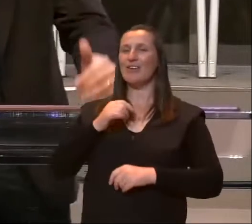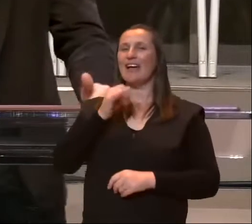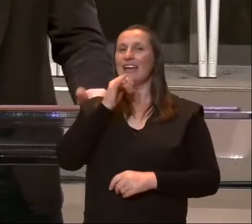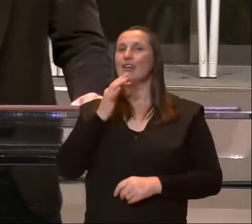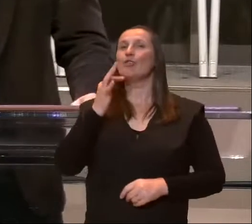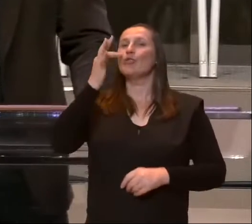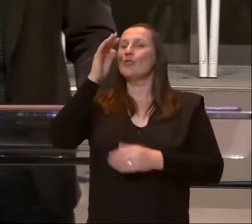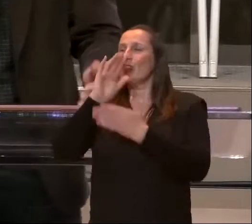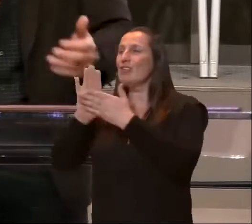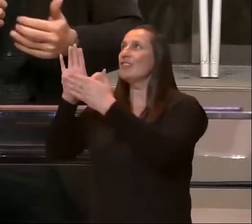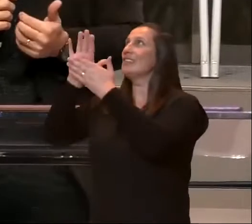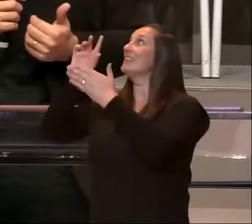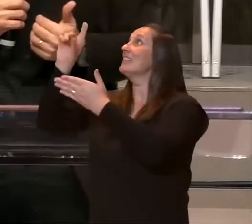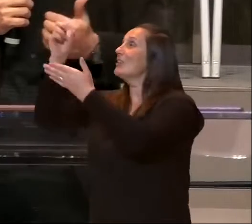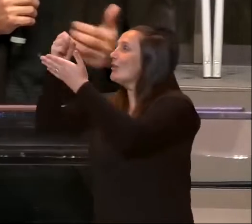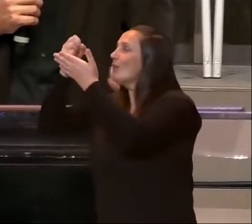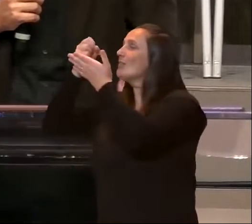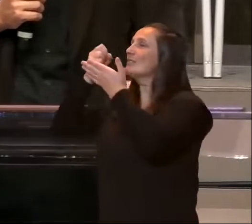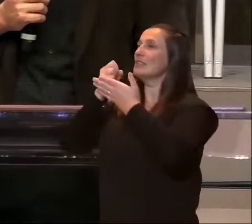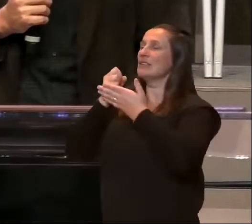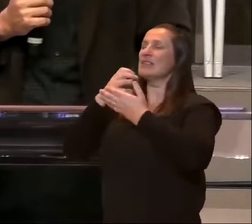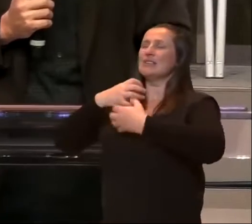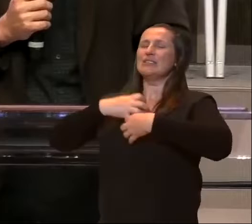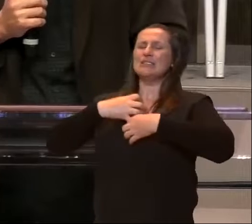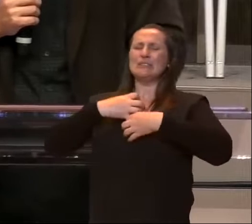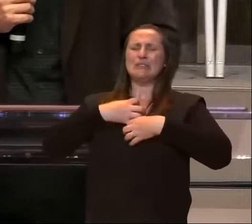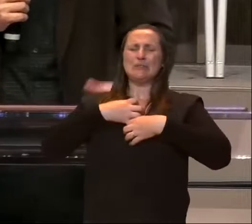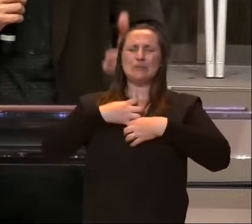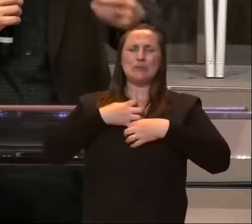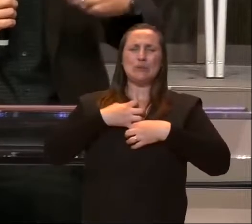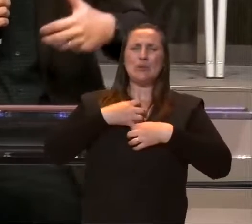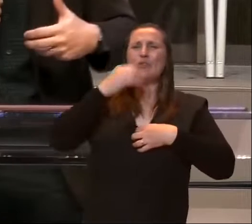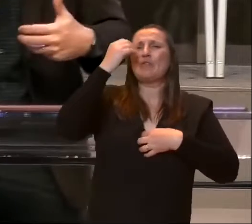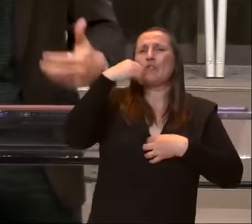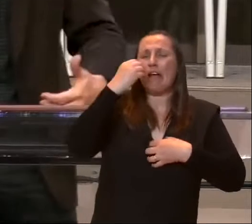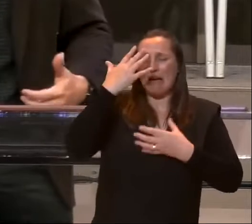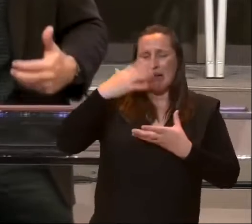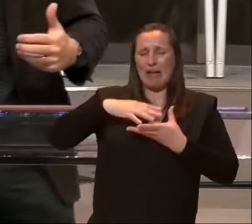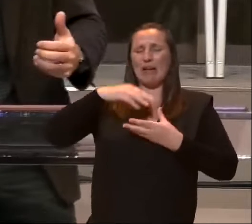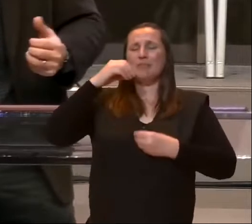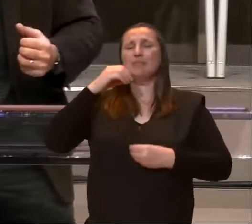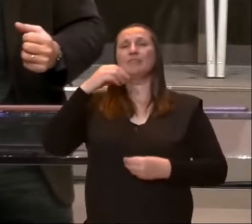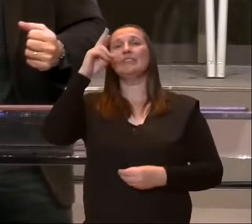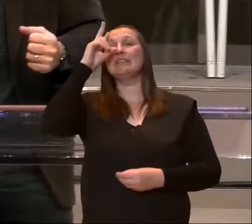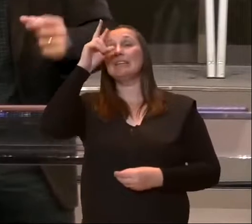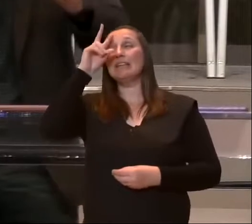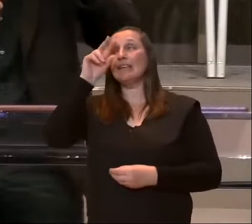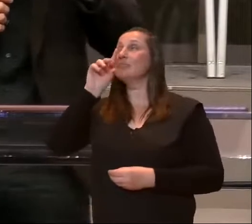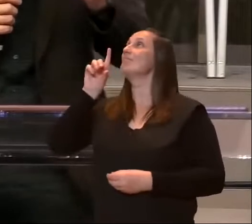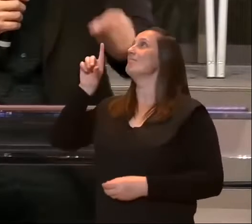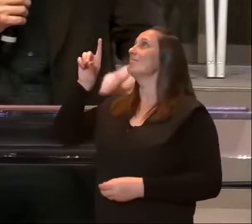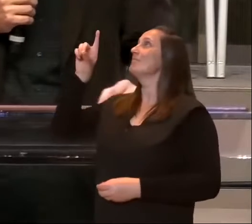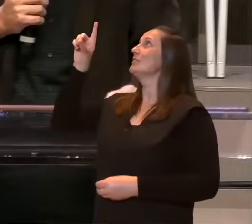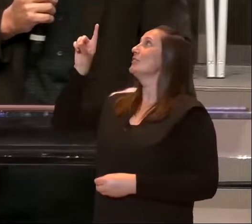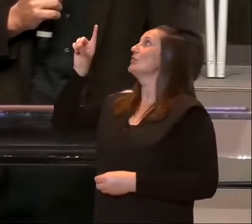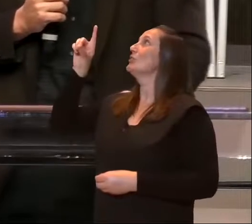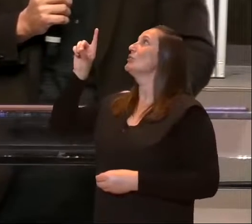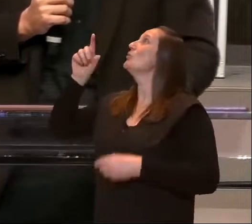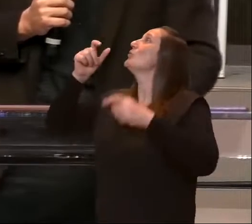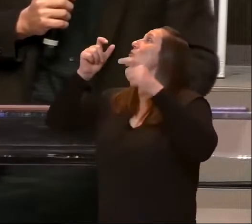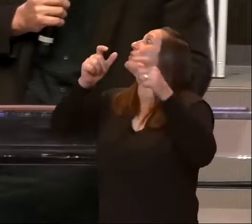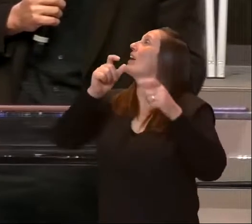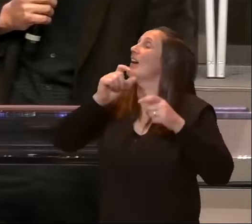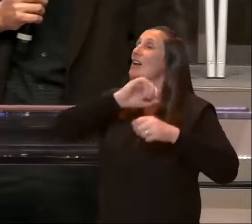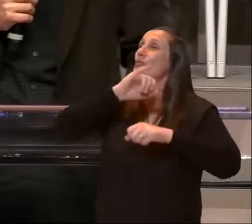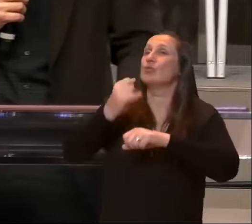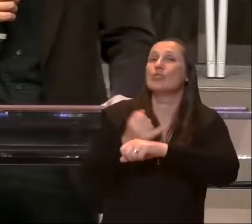auxílio e meu Deus. Sinto abatida dentro de mim a minha alma. Lembro-me, portanto, de ti, nas terras do Jordão,